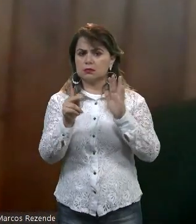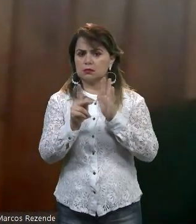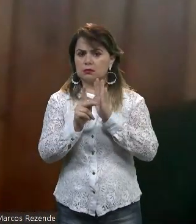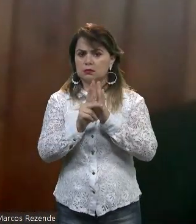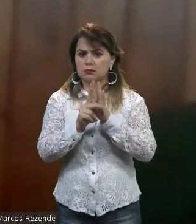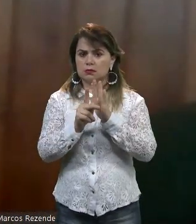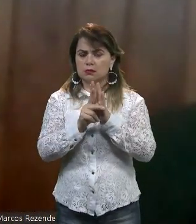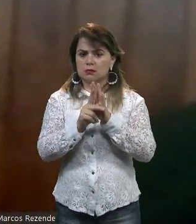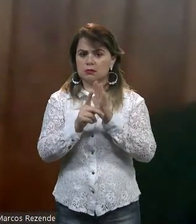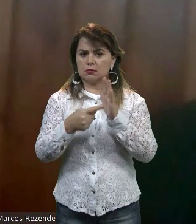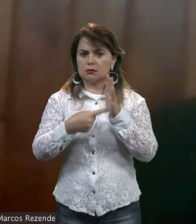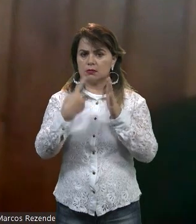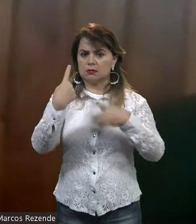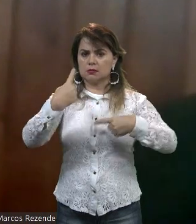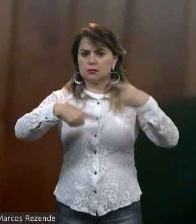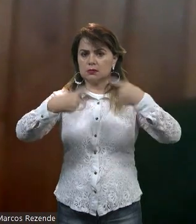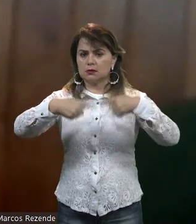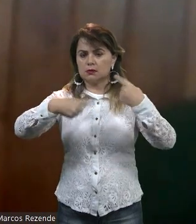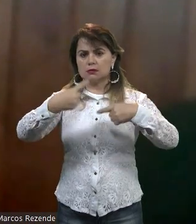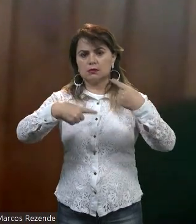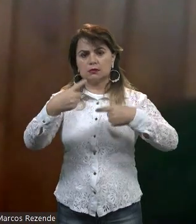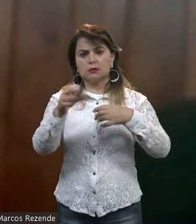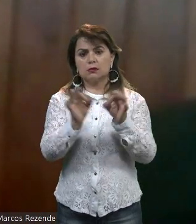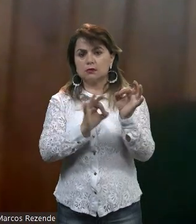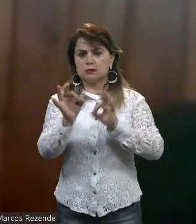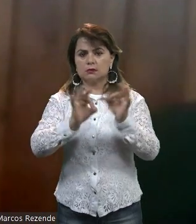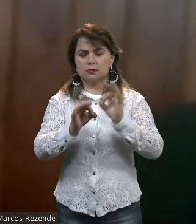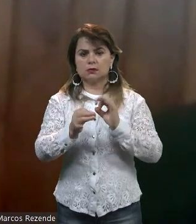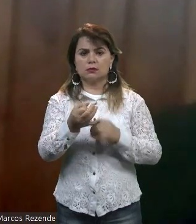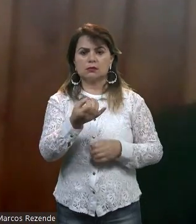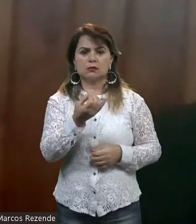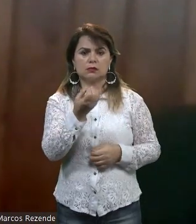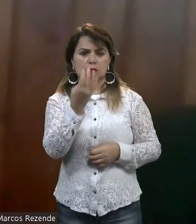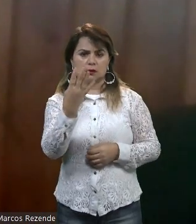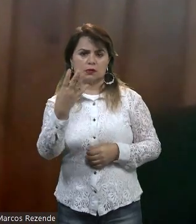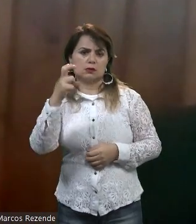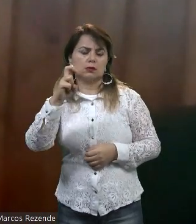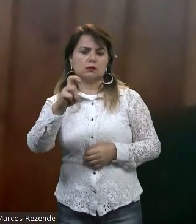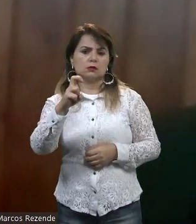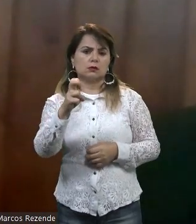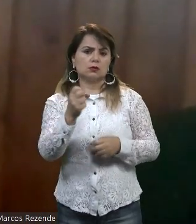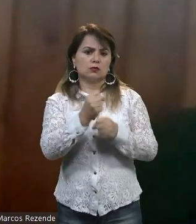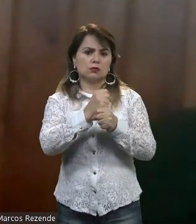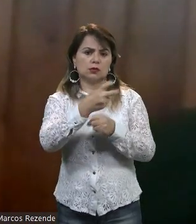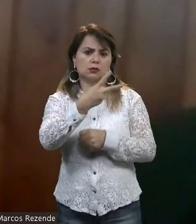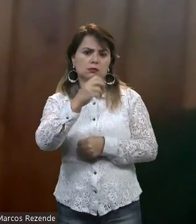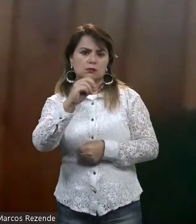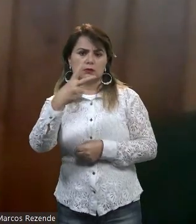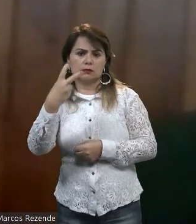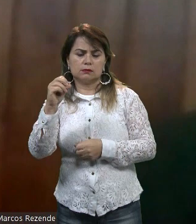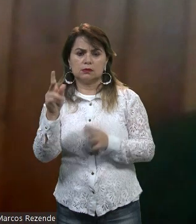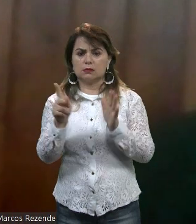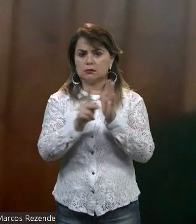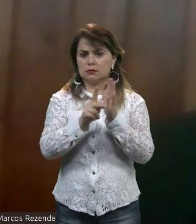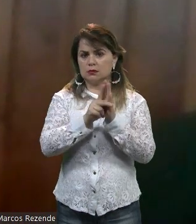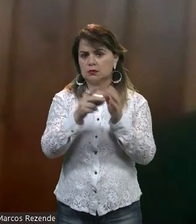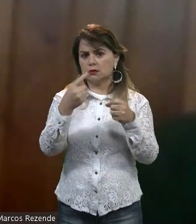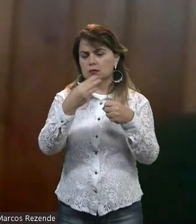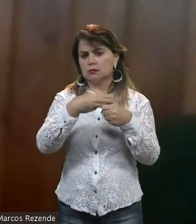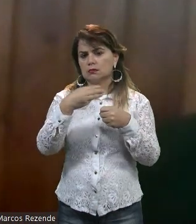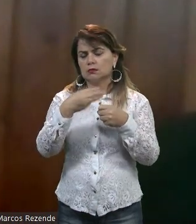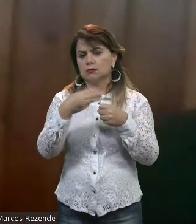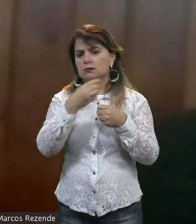à primeira discussão do projeto 45 de 2020 da Prefeitura Municipal, que suspende os